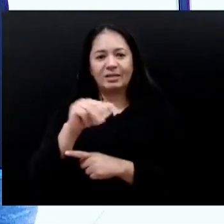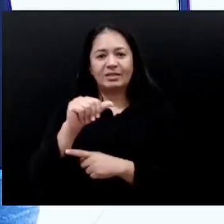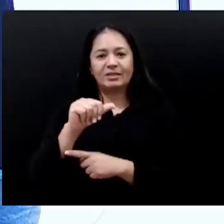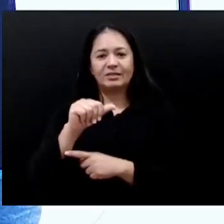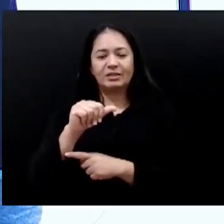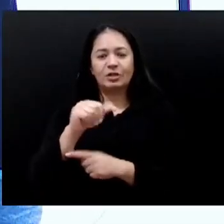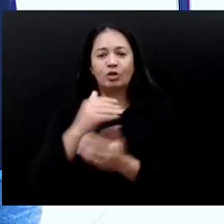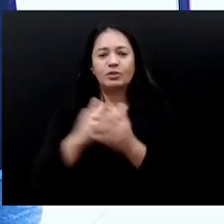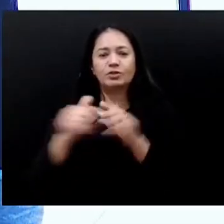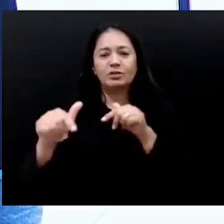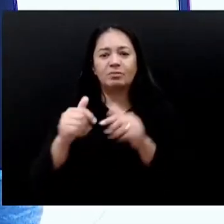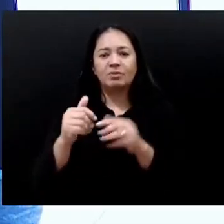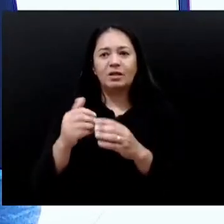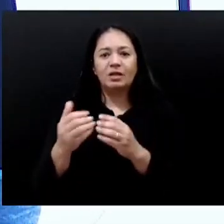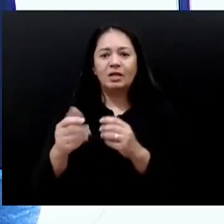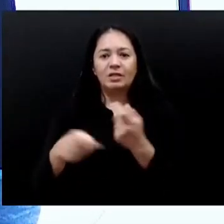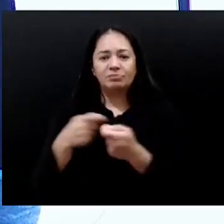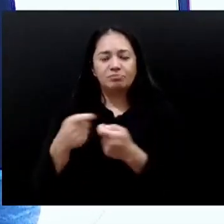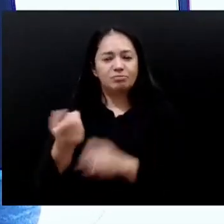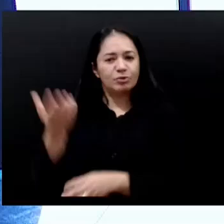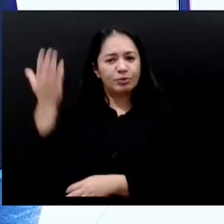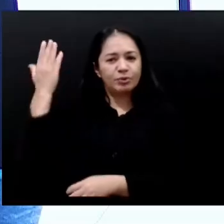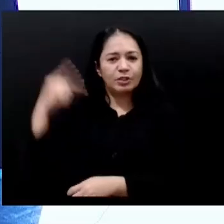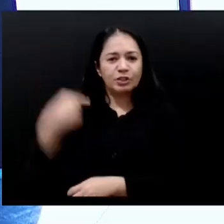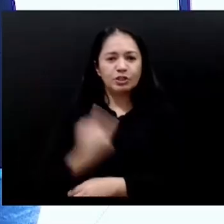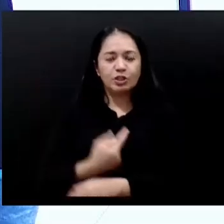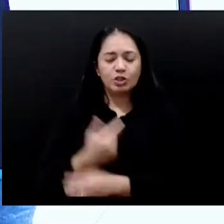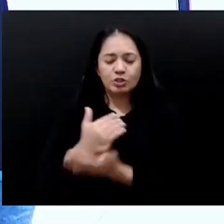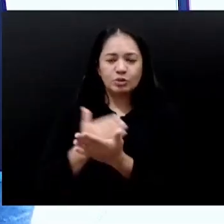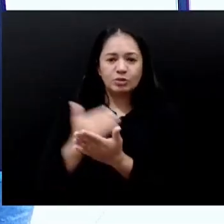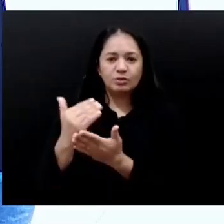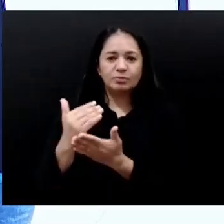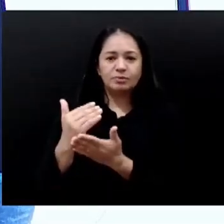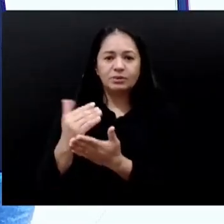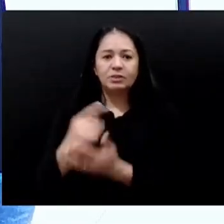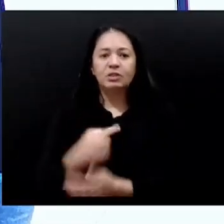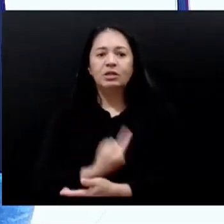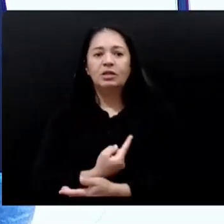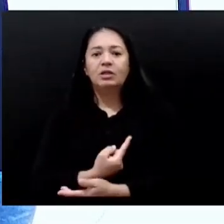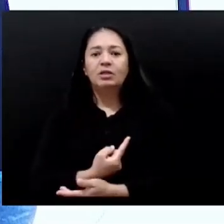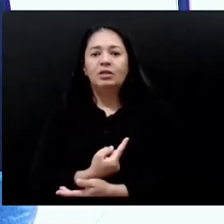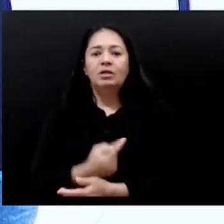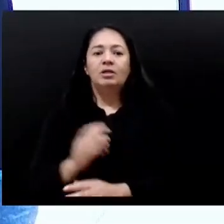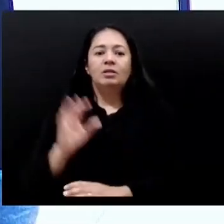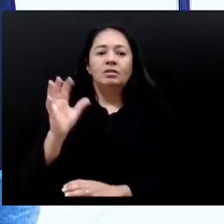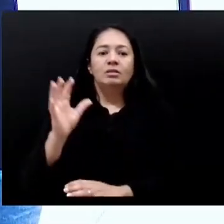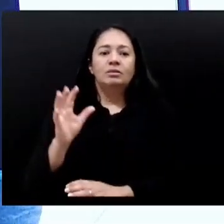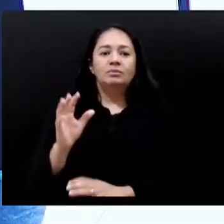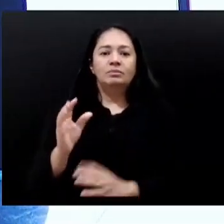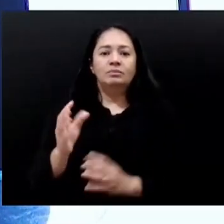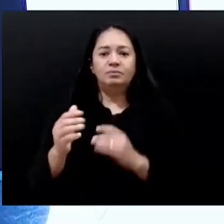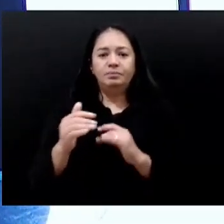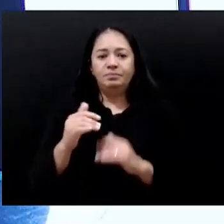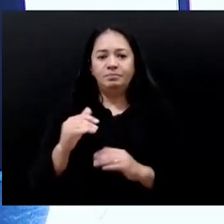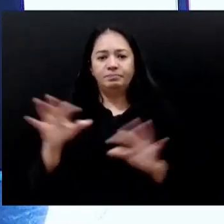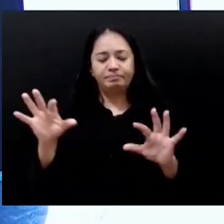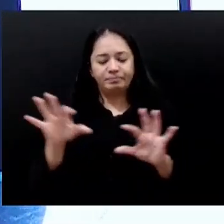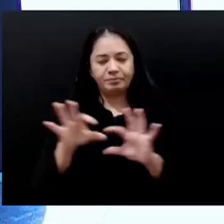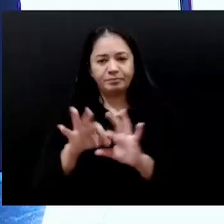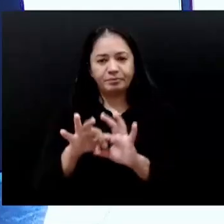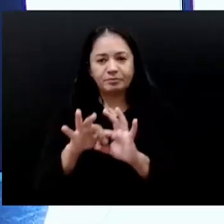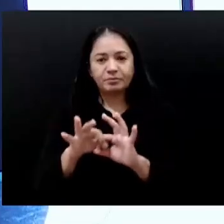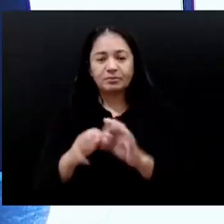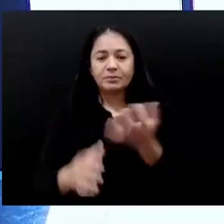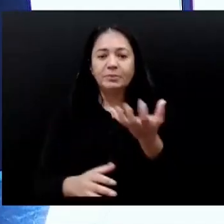nós, de início, a gente teve essa sinergia de querer fazer, né, Adriana?